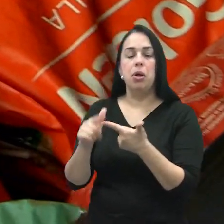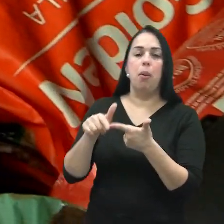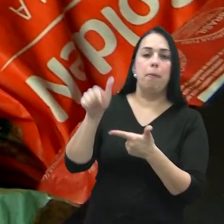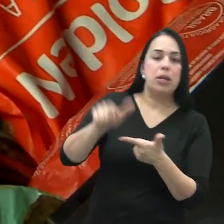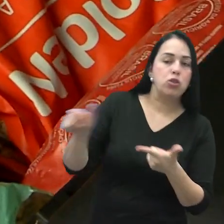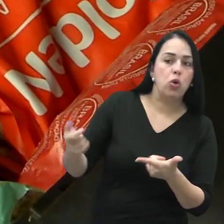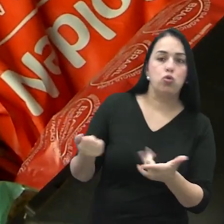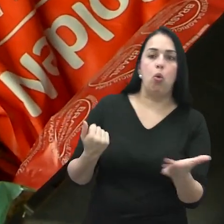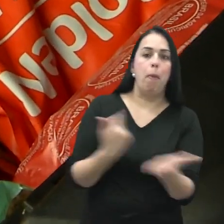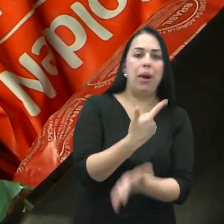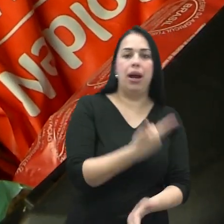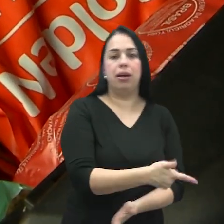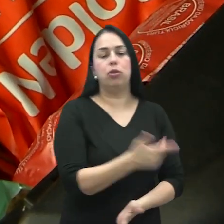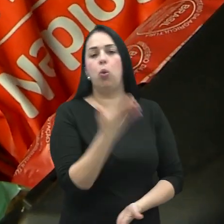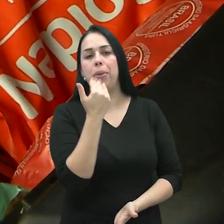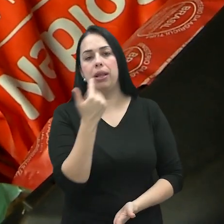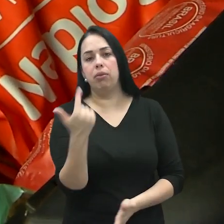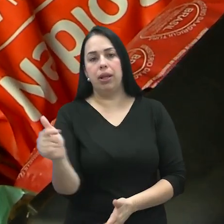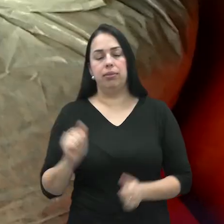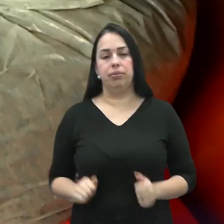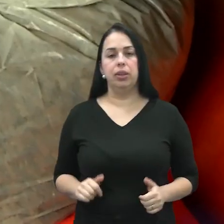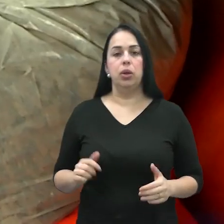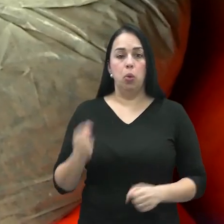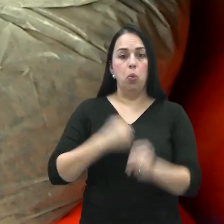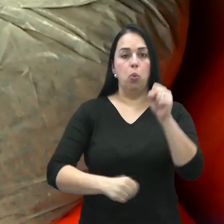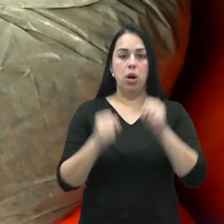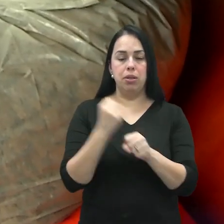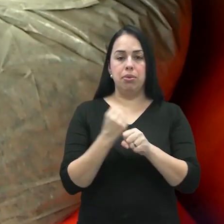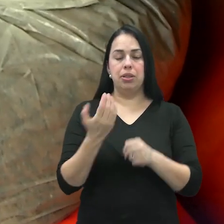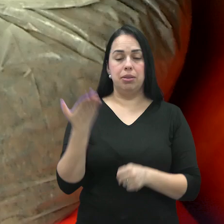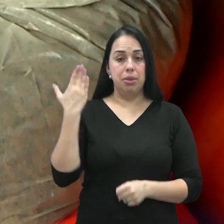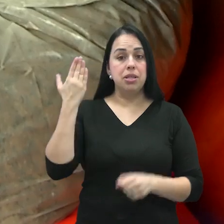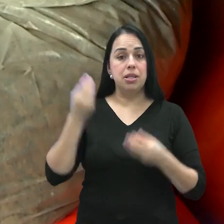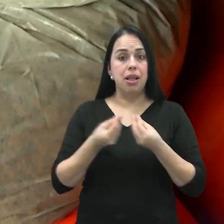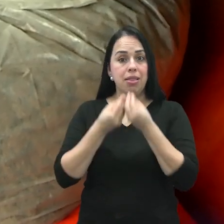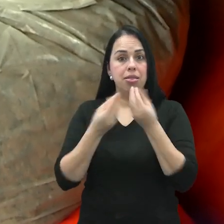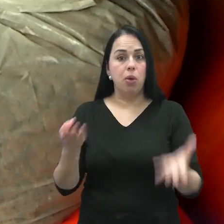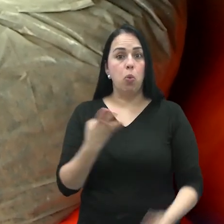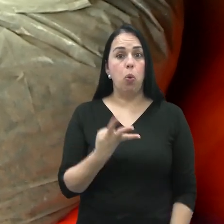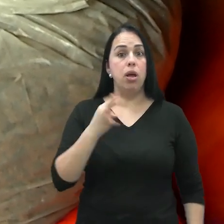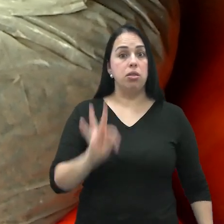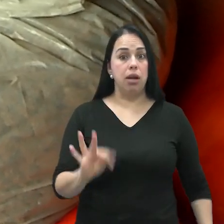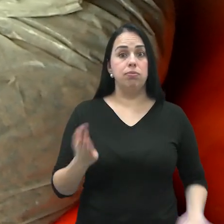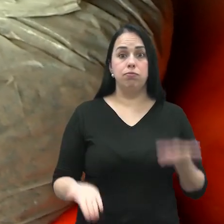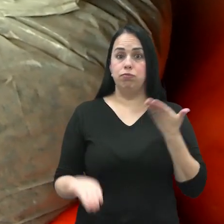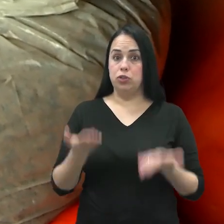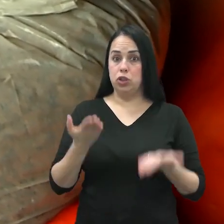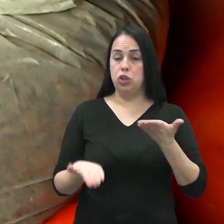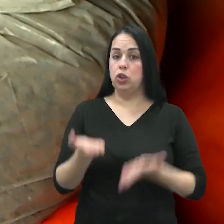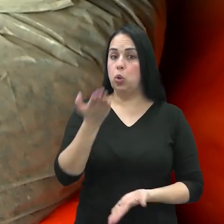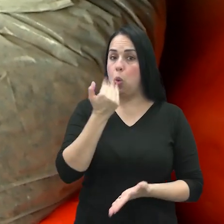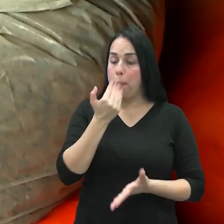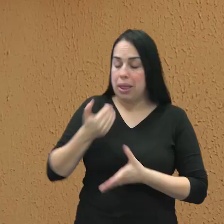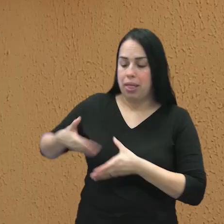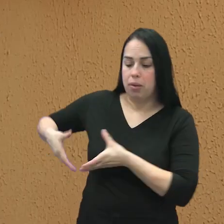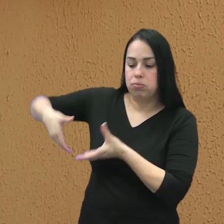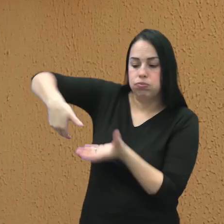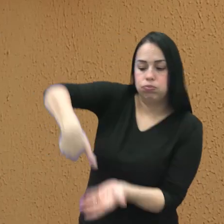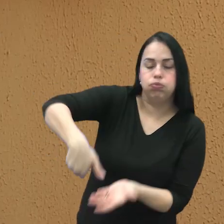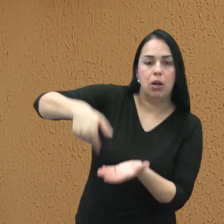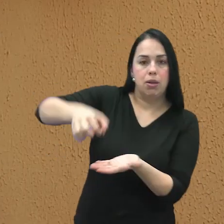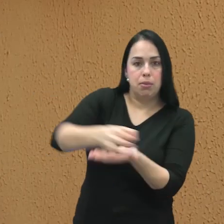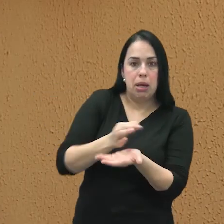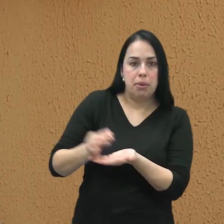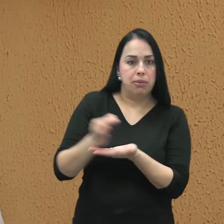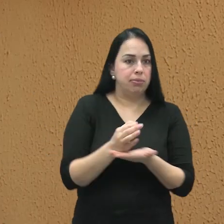comunidades e pessoas que não têm condições de comprar. No ano passado, foram entregues mais de 4 toneladas de ração. É assim,